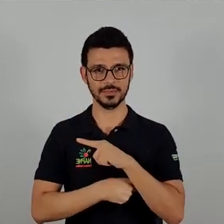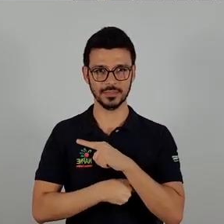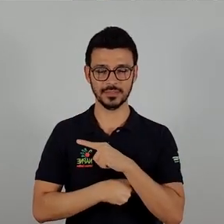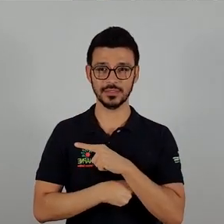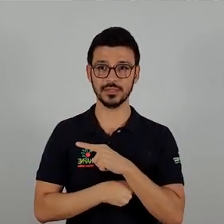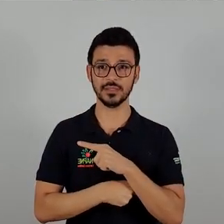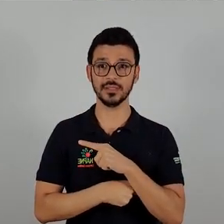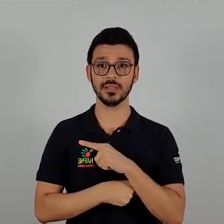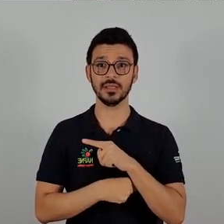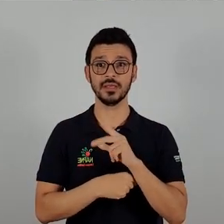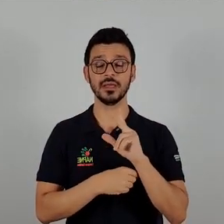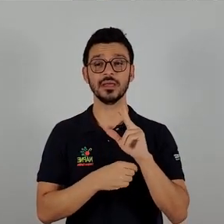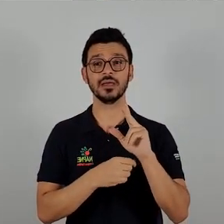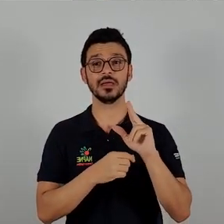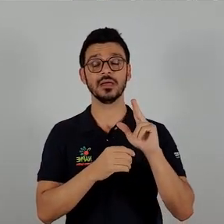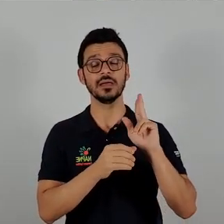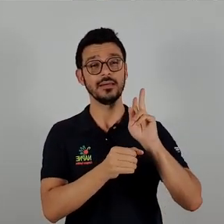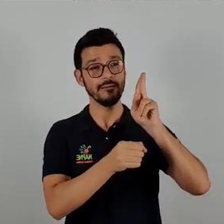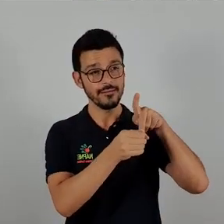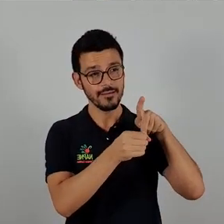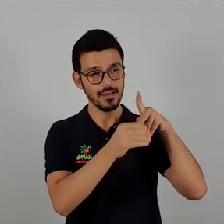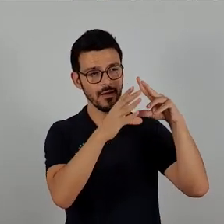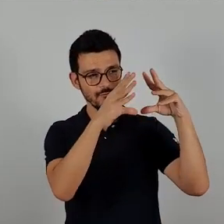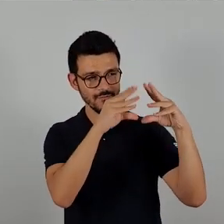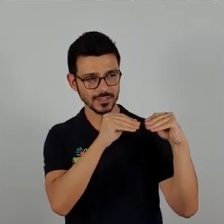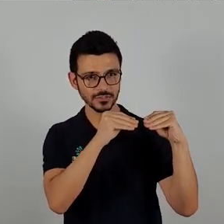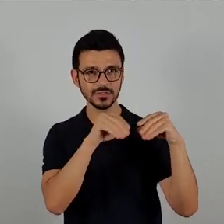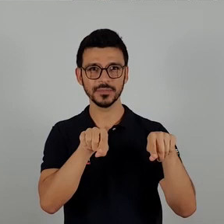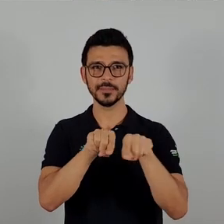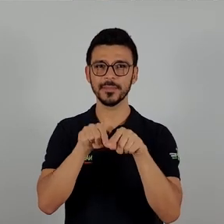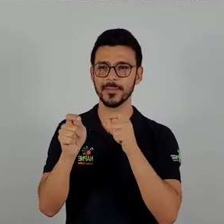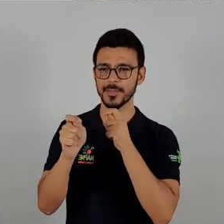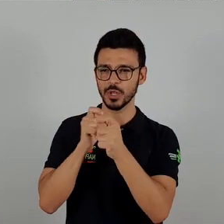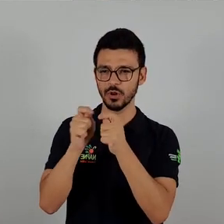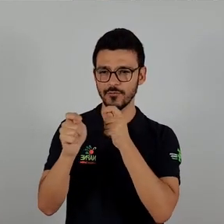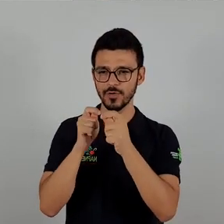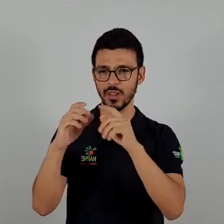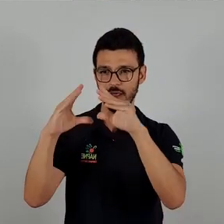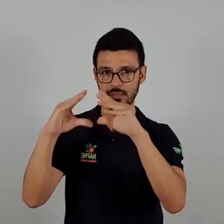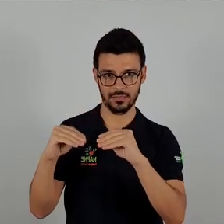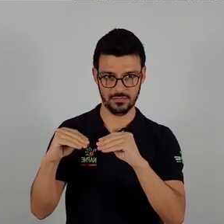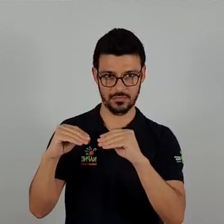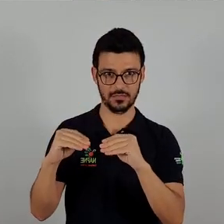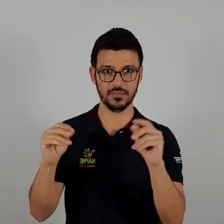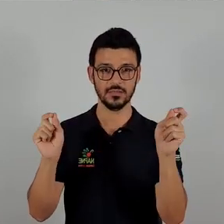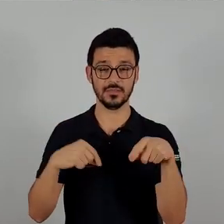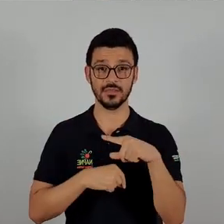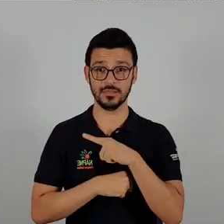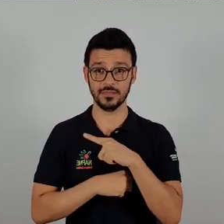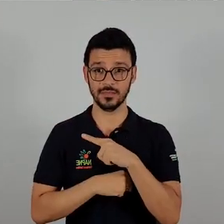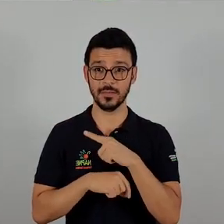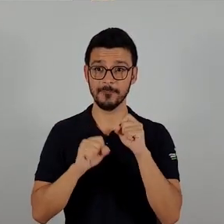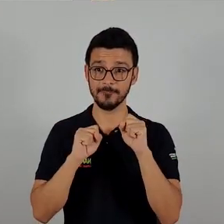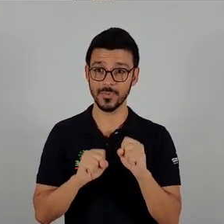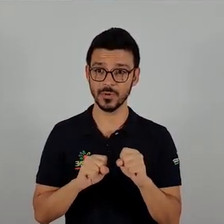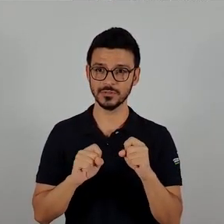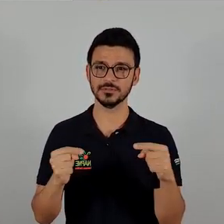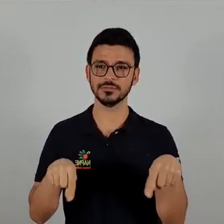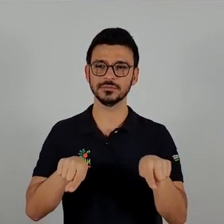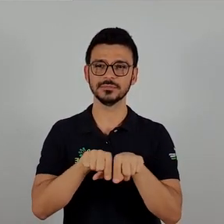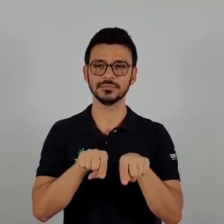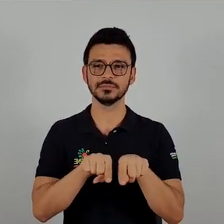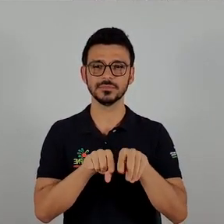o microfone fechado. E quando for fazer a pergunta, levanta a mãozinha e faz a pergunta no áudio ou manda ali no chat, que